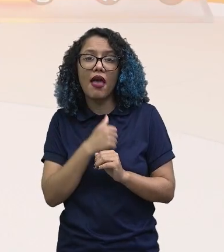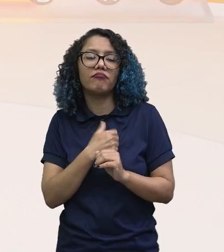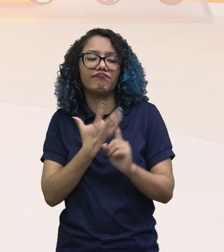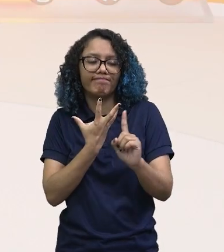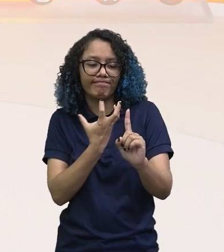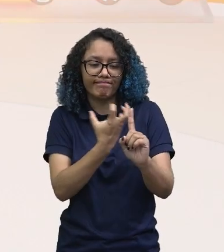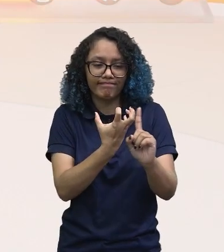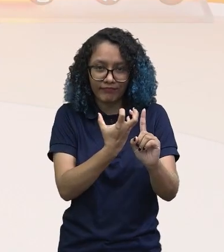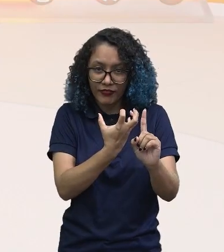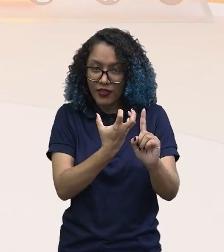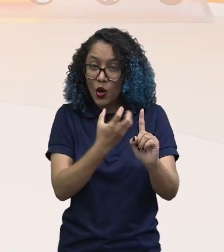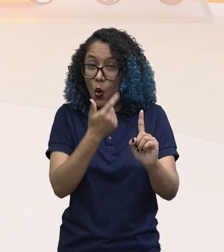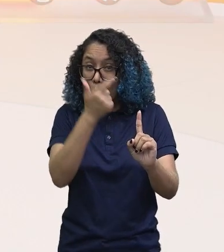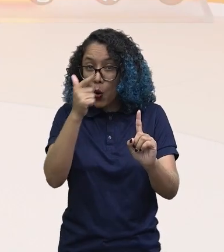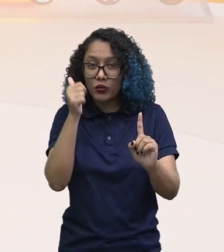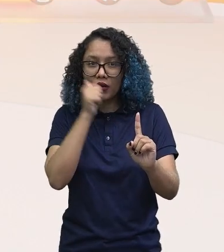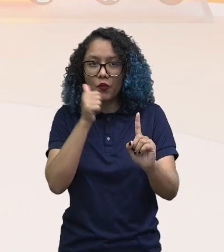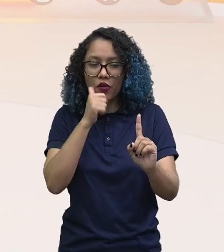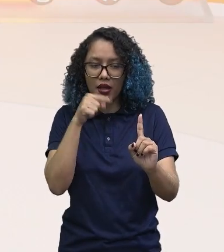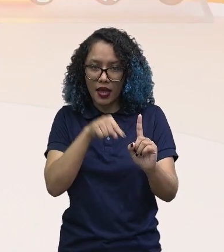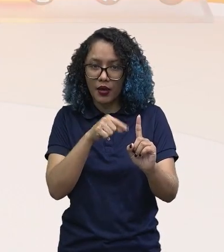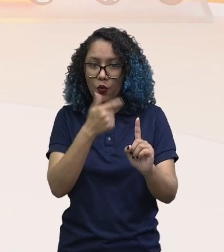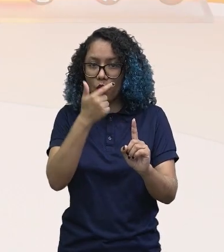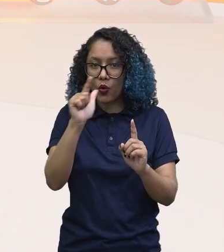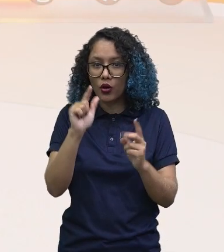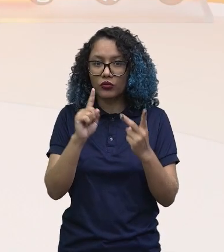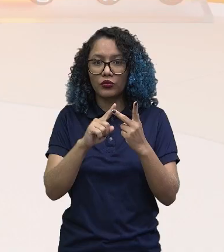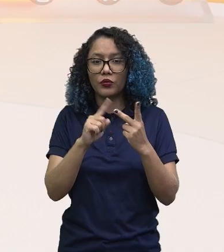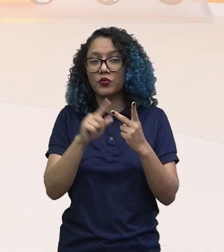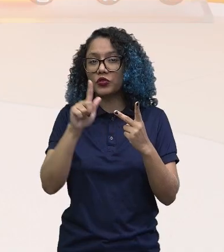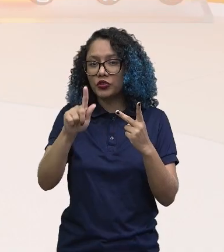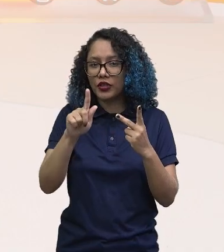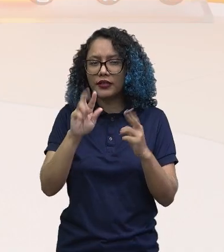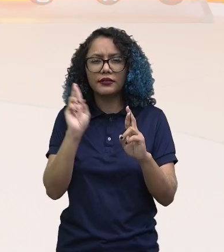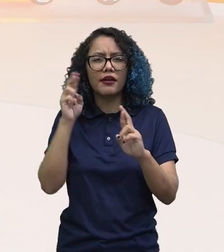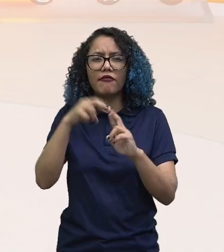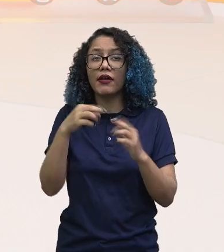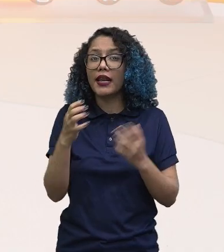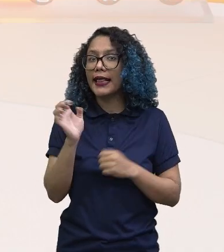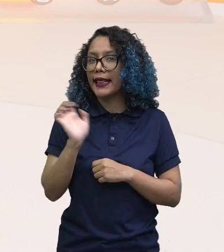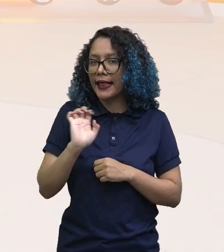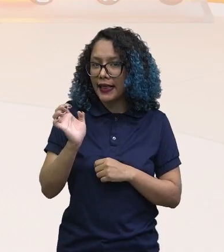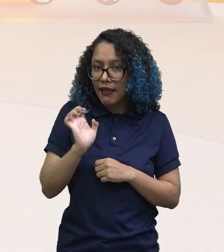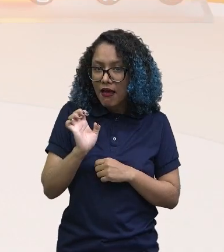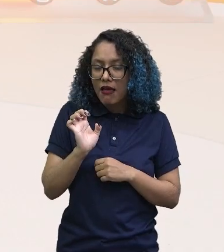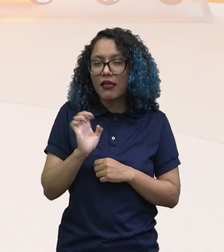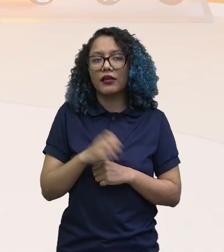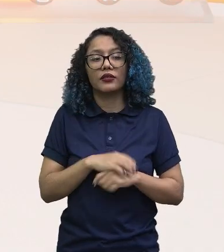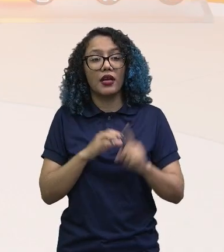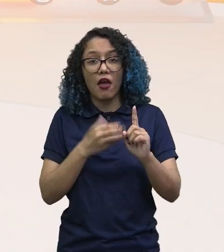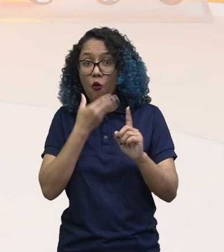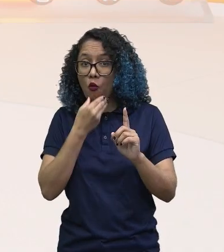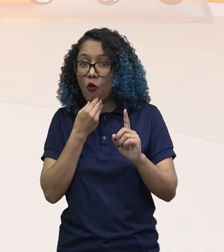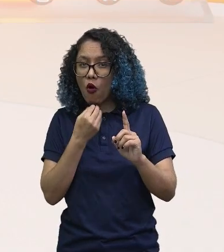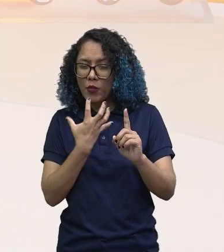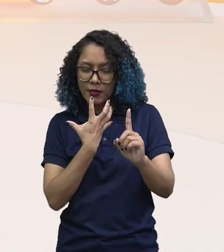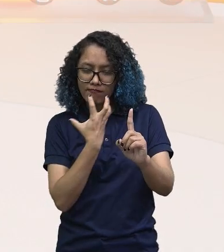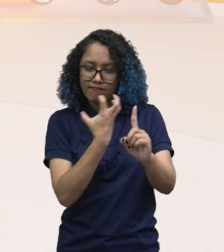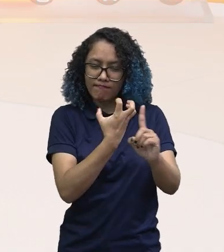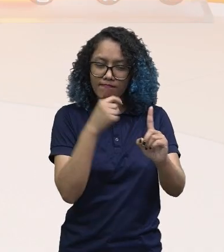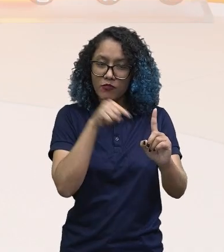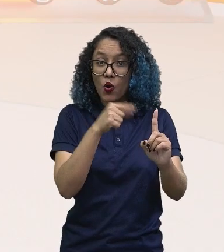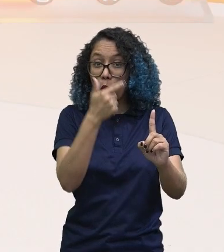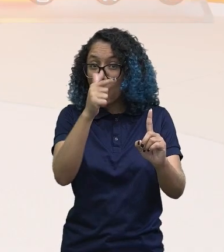atração por outras mulheres. O G, ele é referente a gays, que são homens que sentem